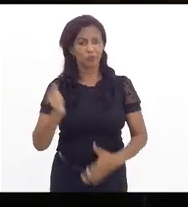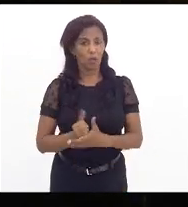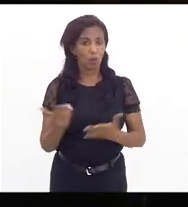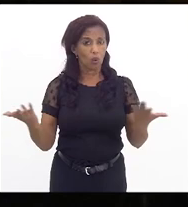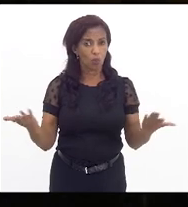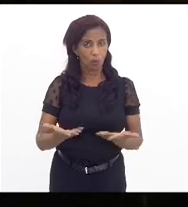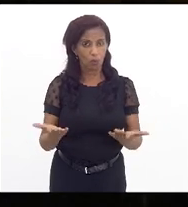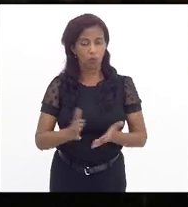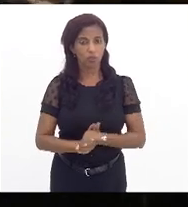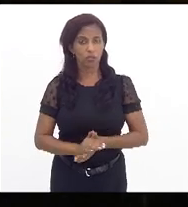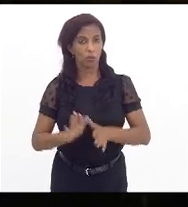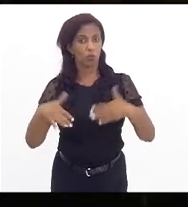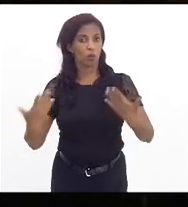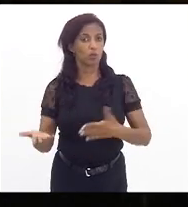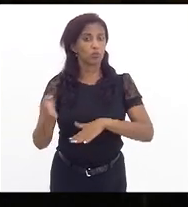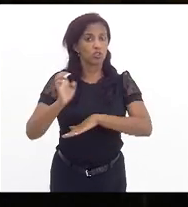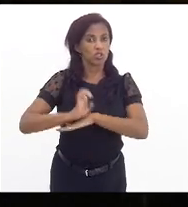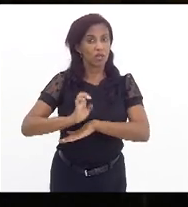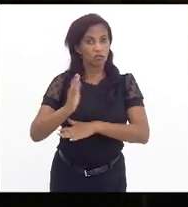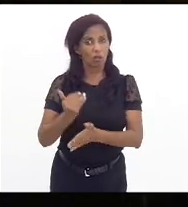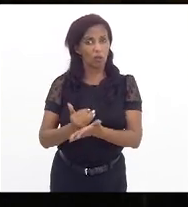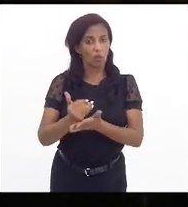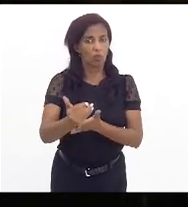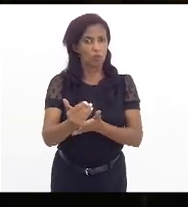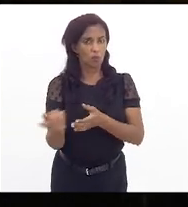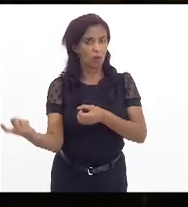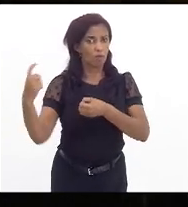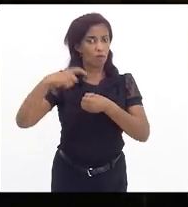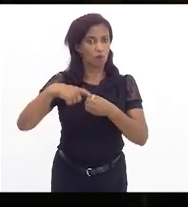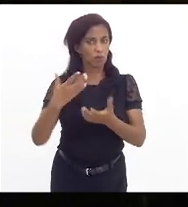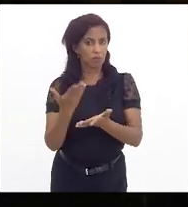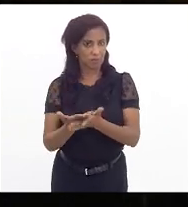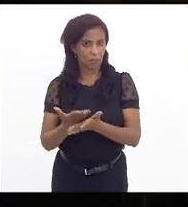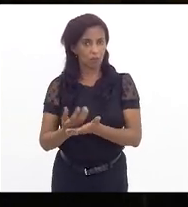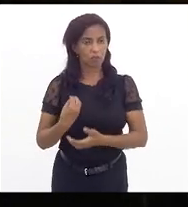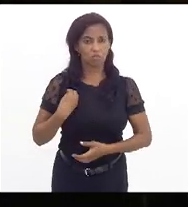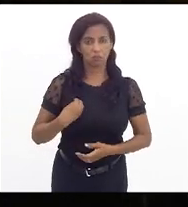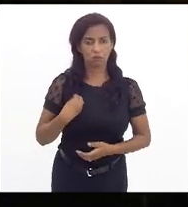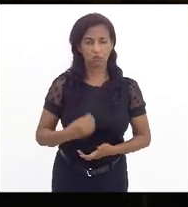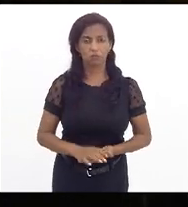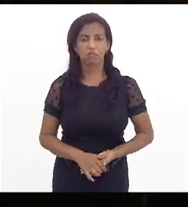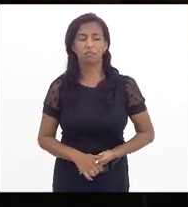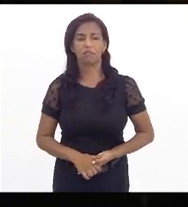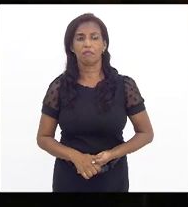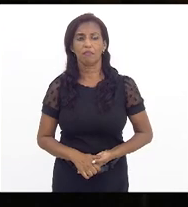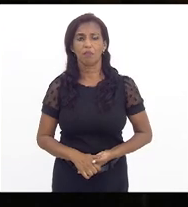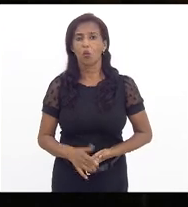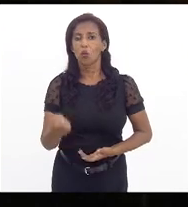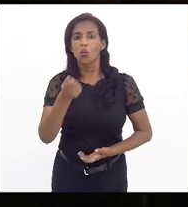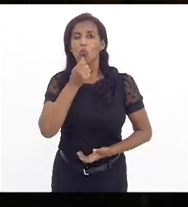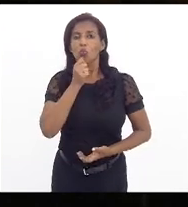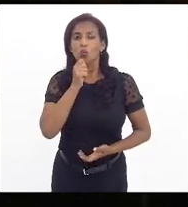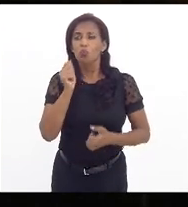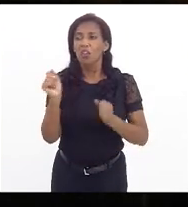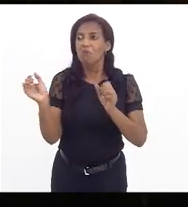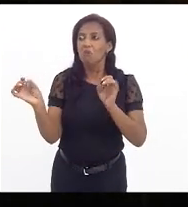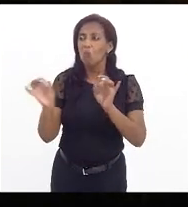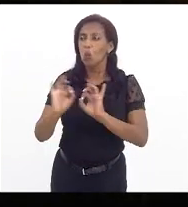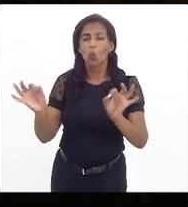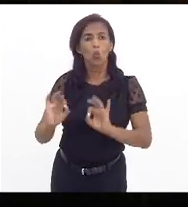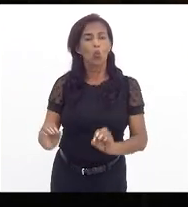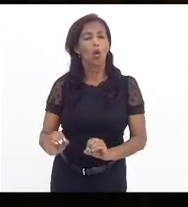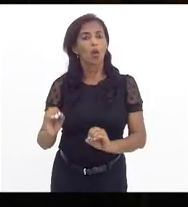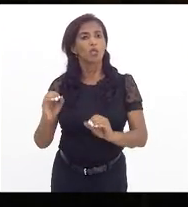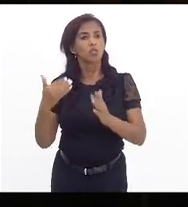Hoje, quando o Estado já iniciou a retomada das aulas presenciais, não tem praticamente nenhuma escola